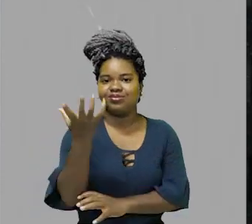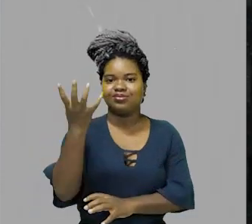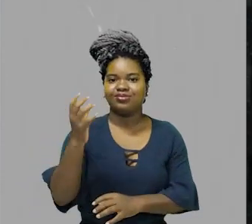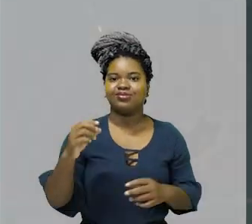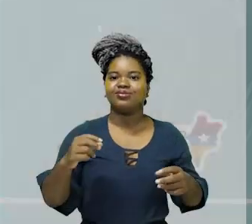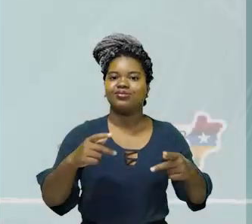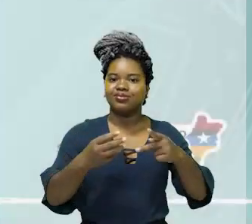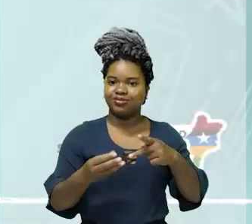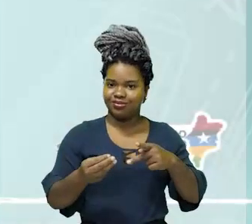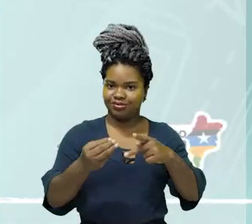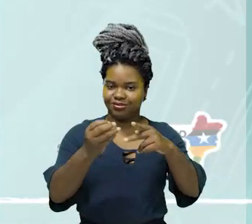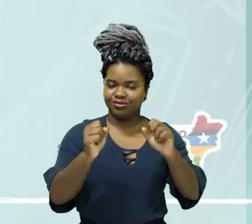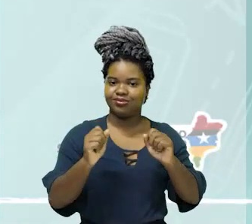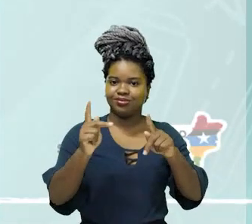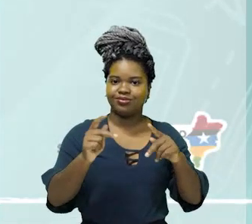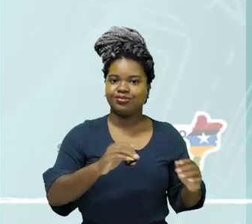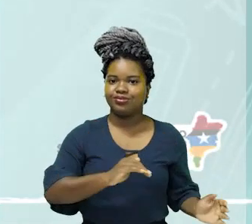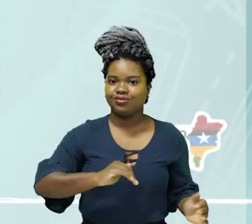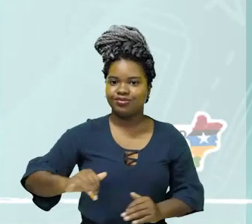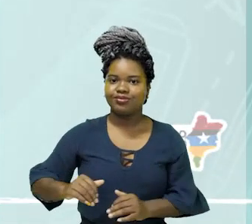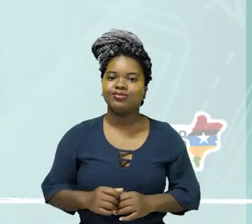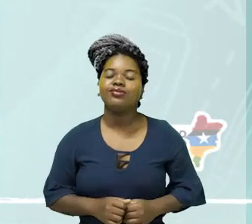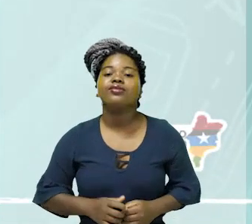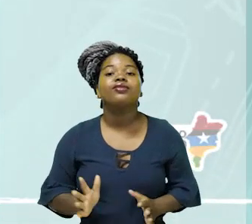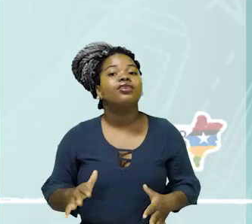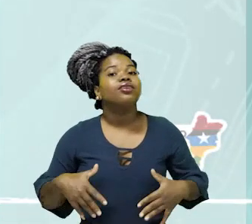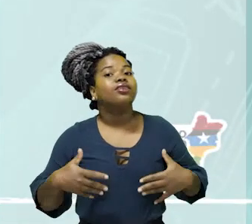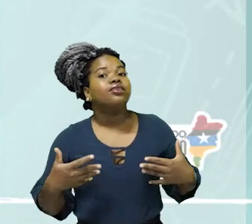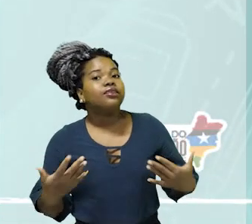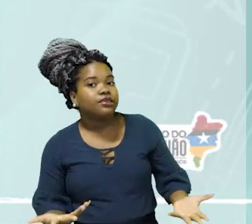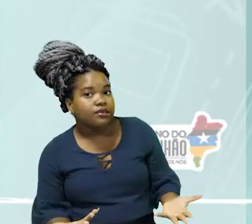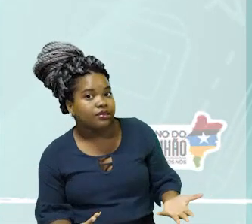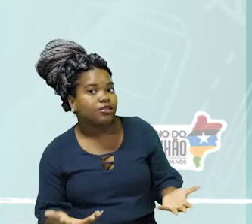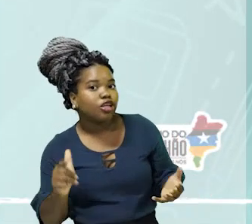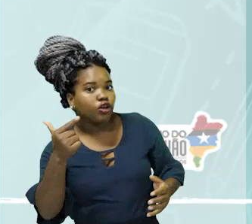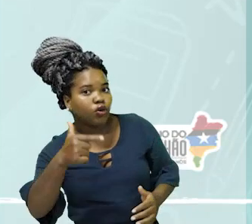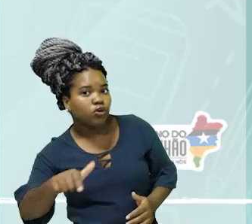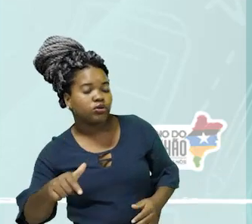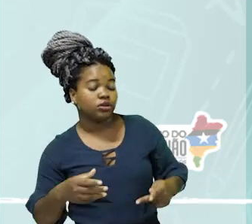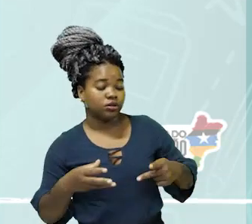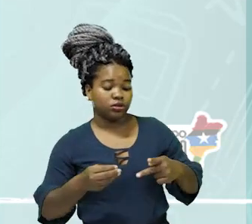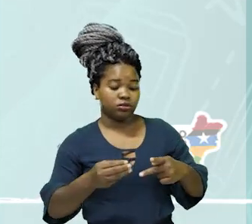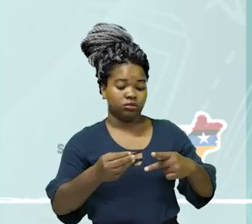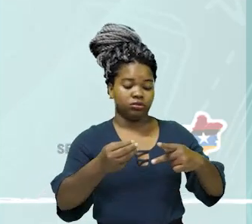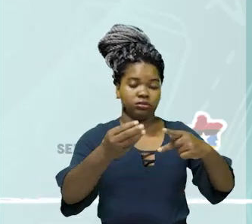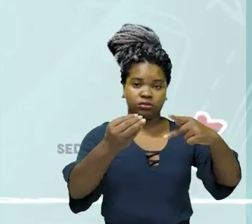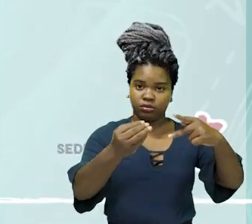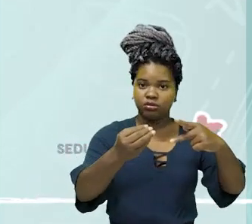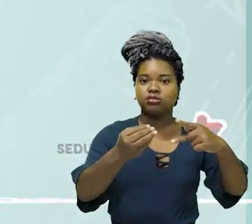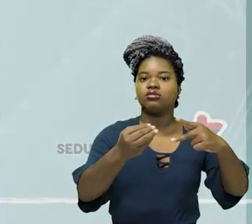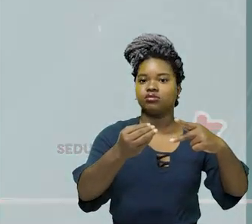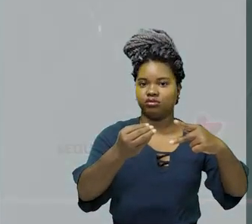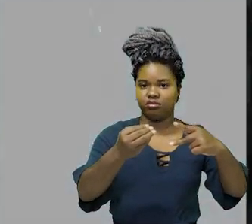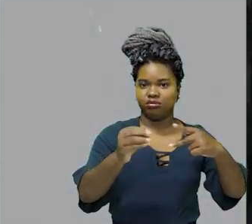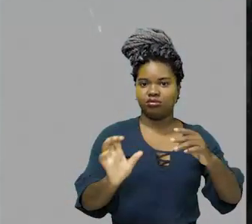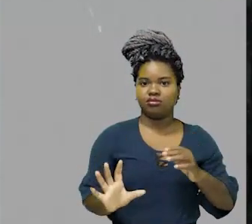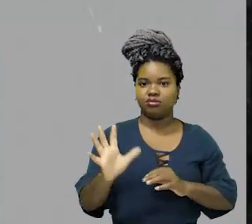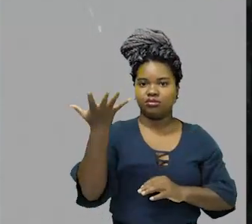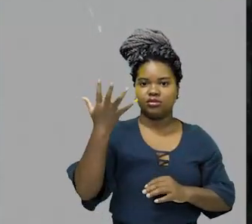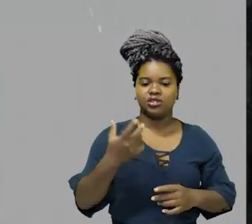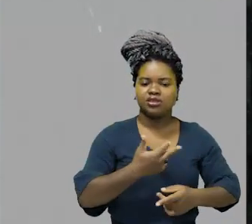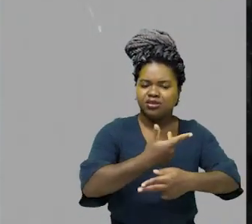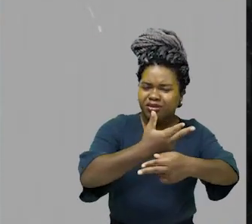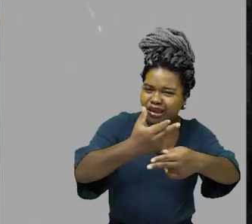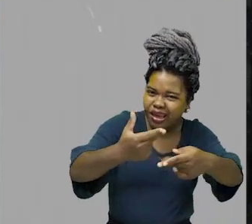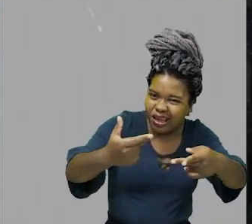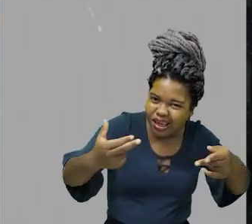pessoal? Então, essas proteínas que são formadas são os mais variados tipos. Né? Proteína que dá cor ao